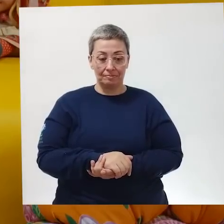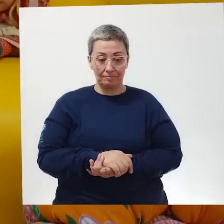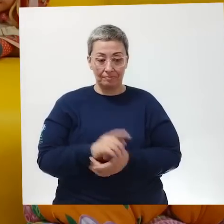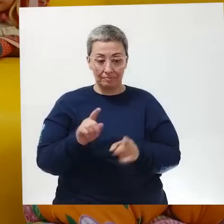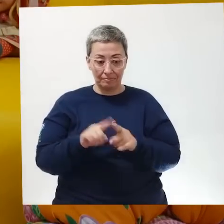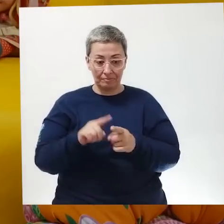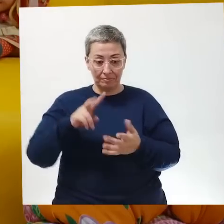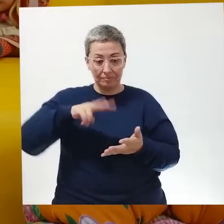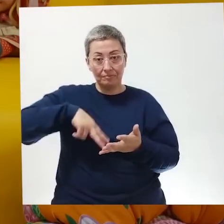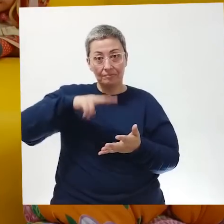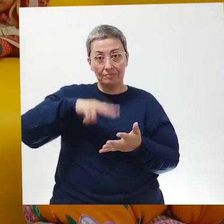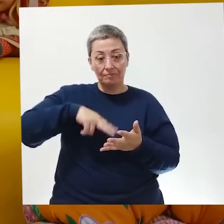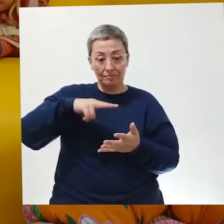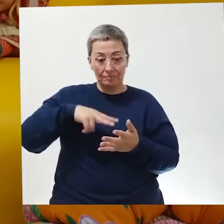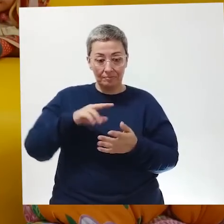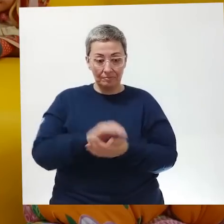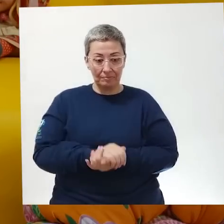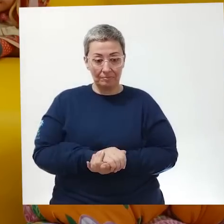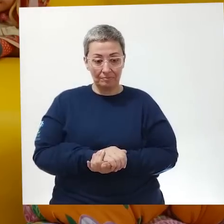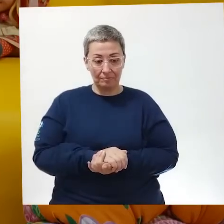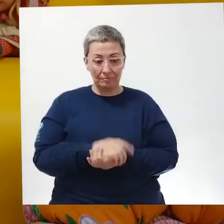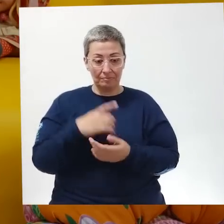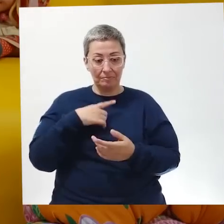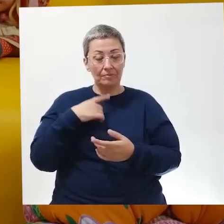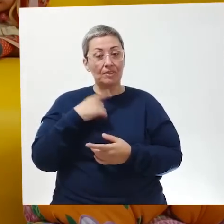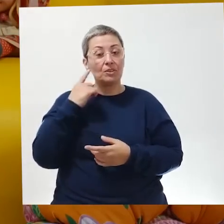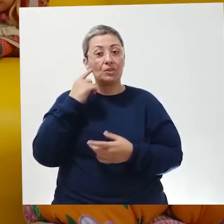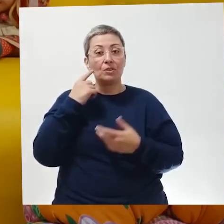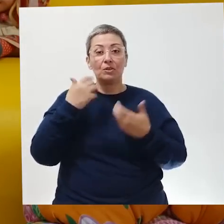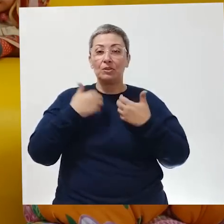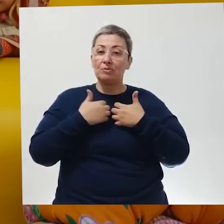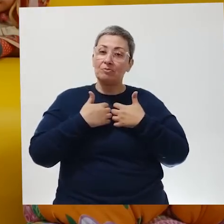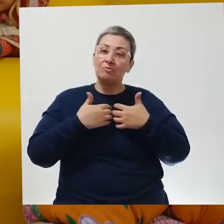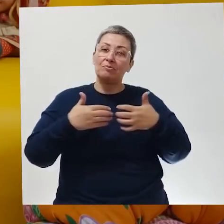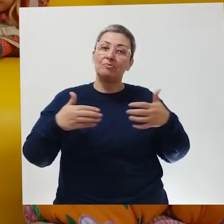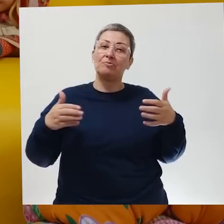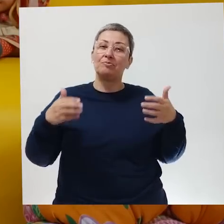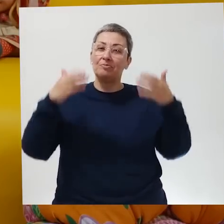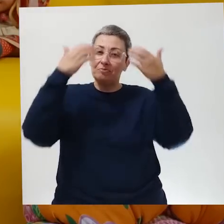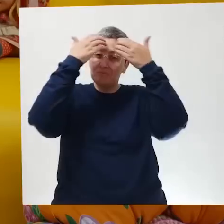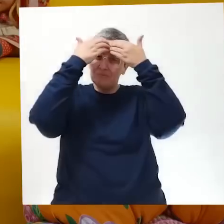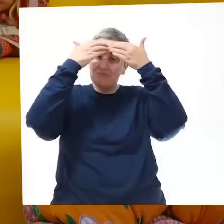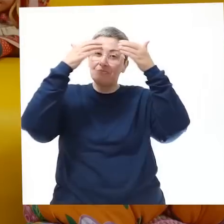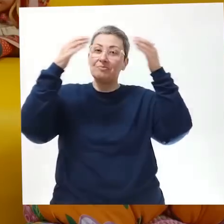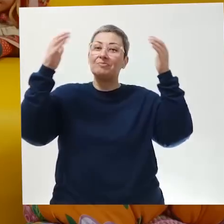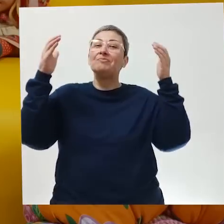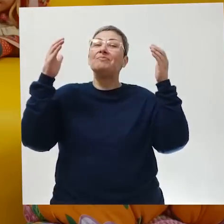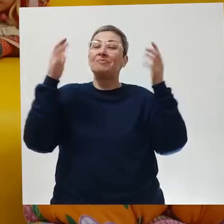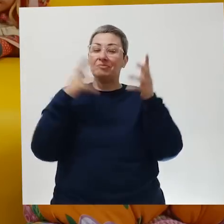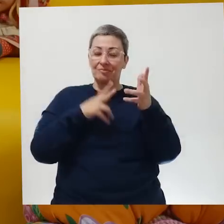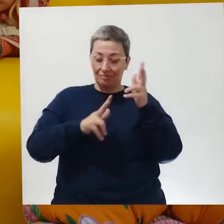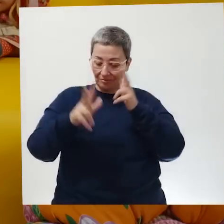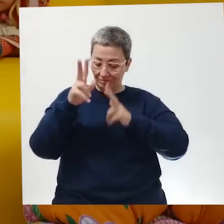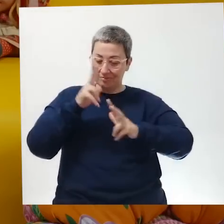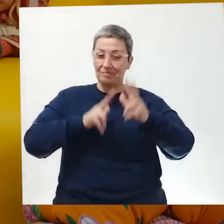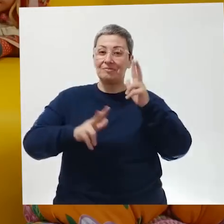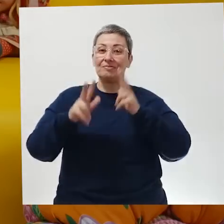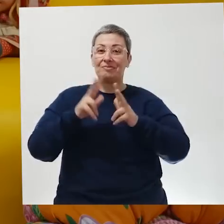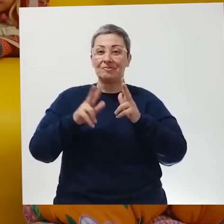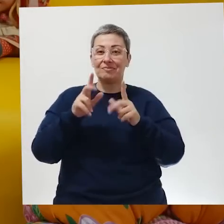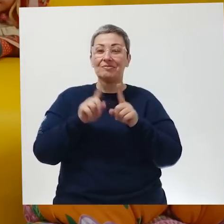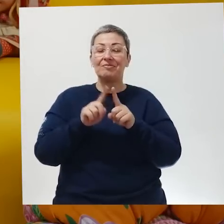Vou ler para vocês. Com os ouvidos abertos e os corações abertos, recebam